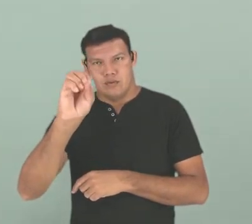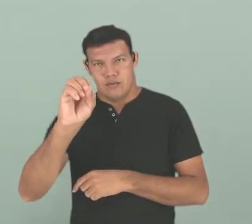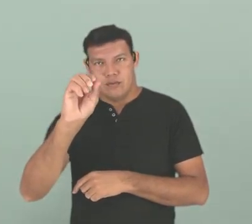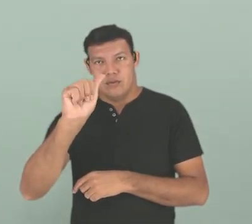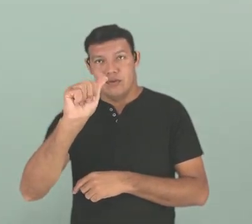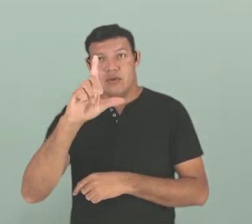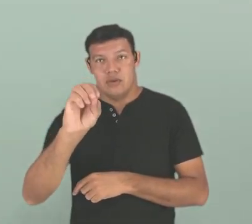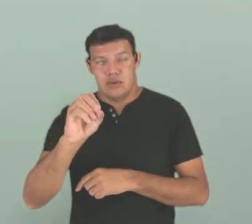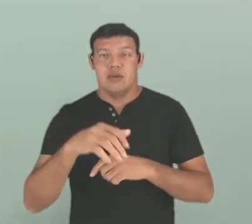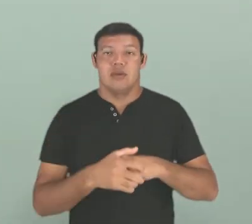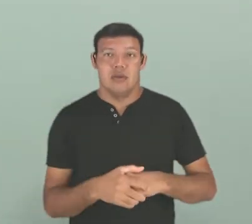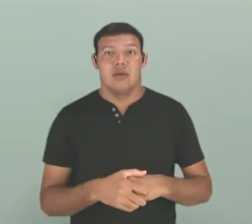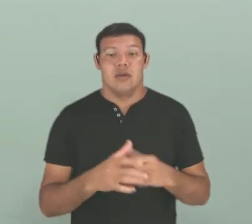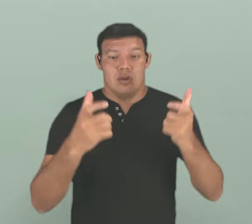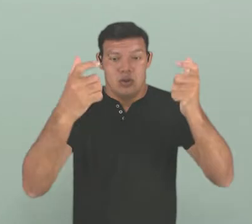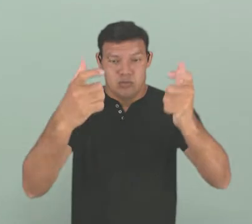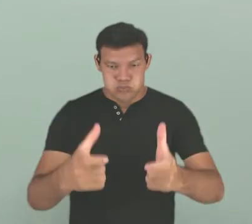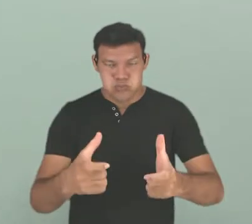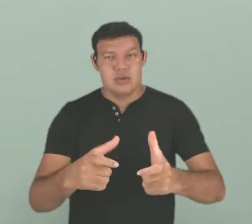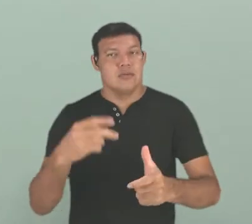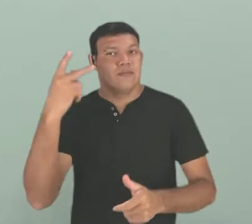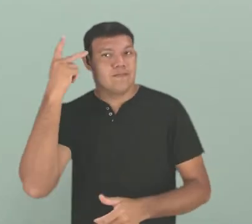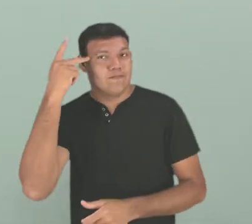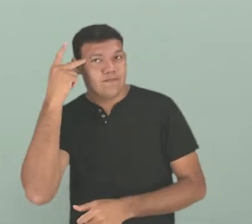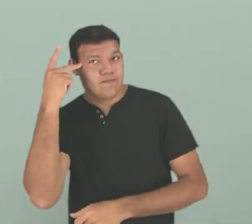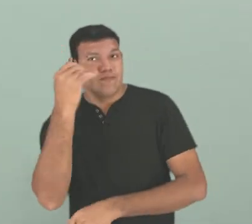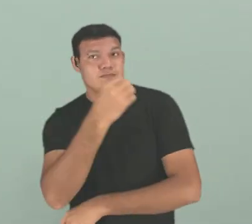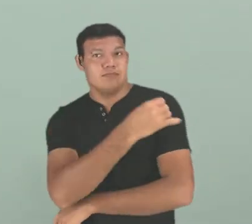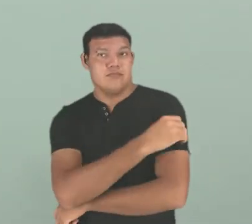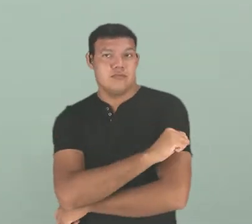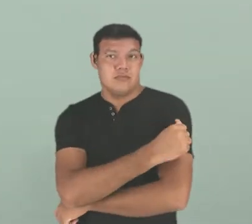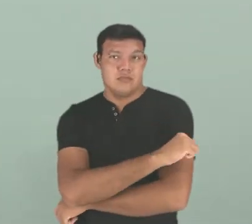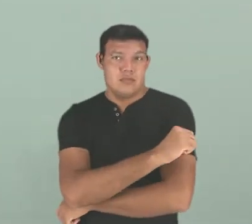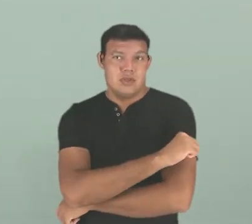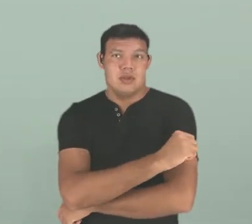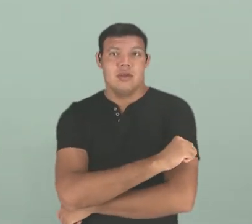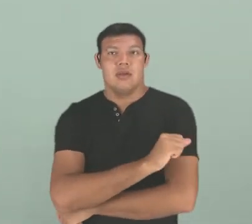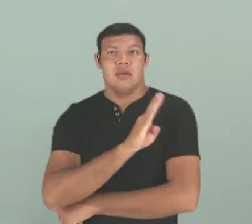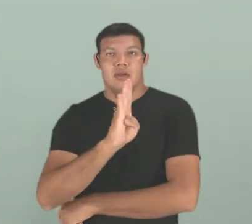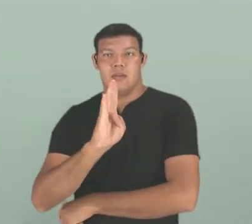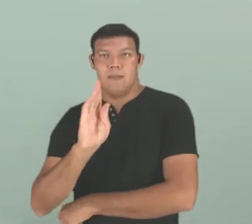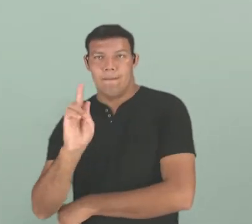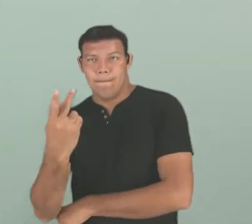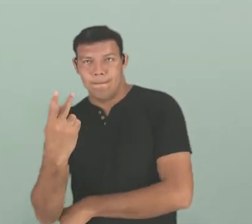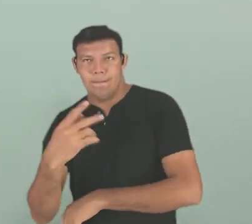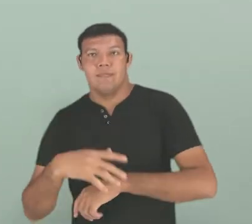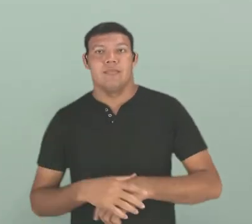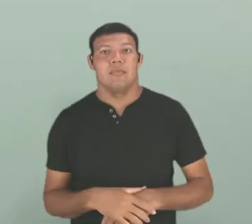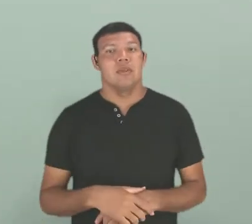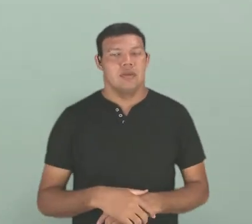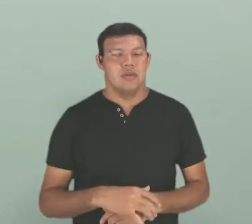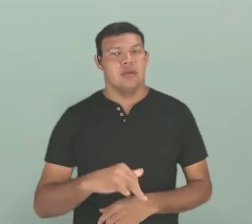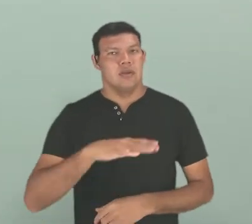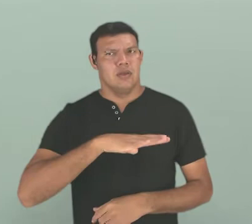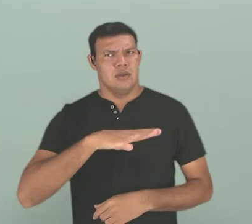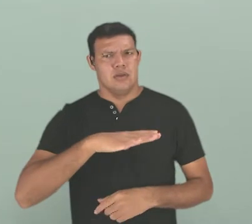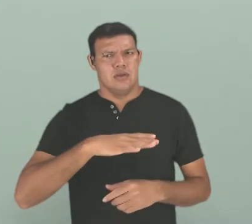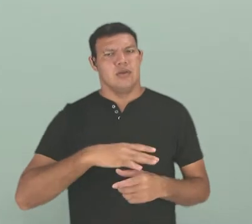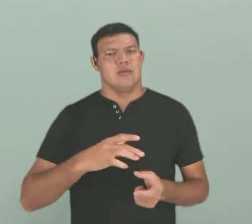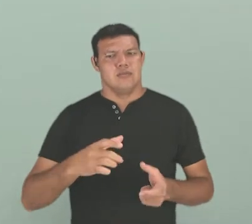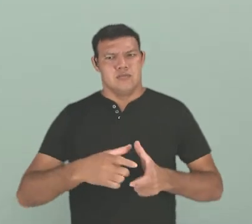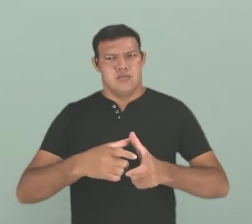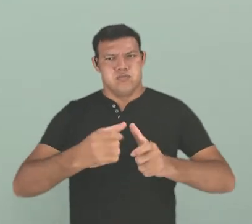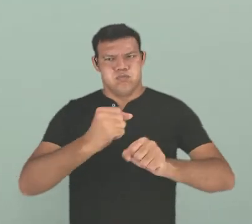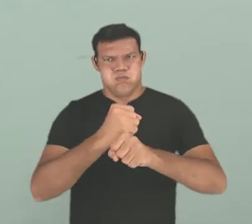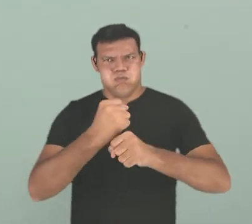nos grandes centros, São Paulo, Rio de Janeiro, Belo Horizonte, que é onde tem as nossas metrópoles, né? E o povo